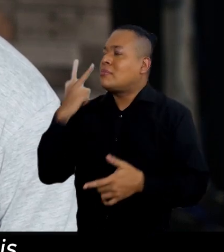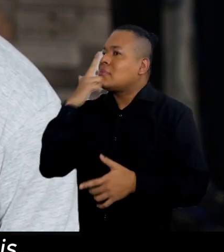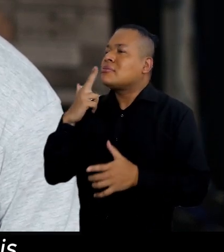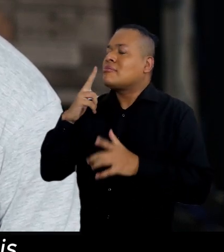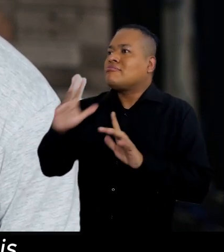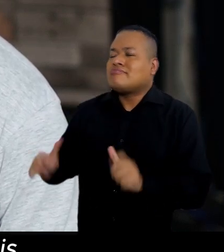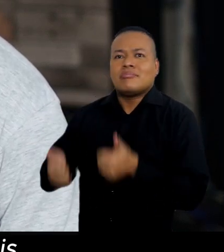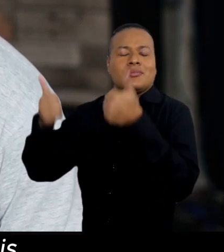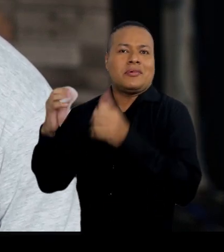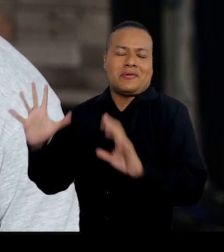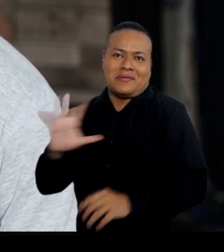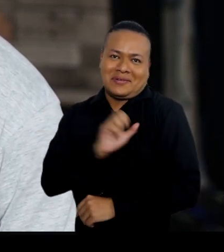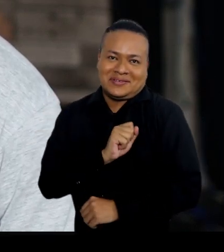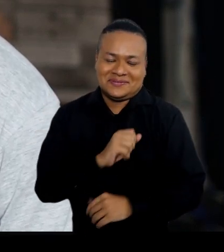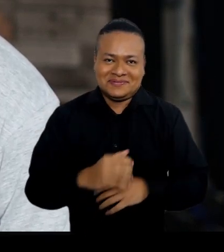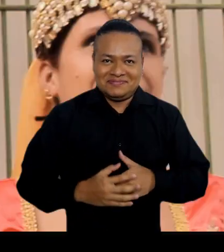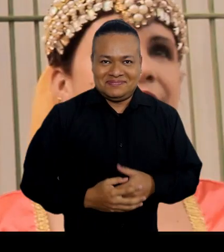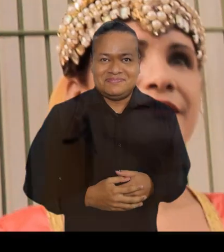mais ainda o amor dos dois.